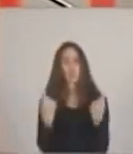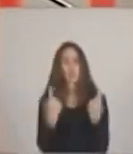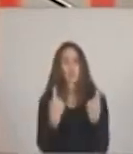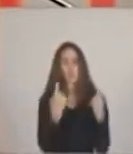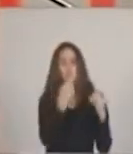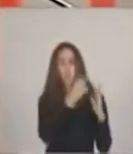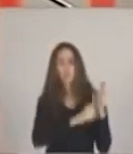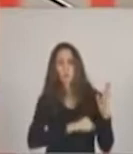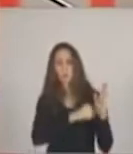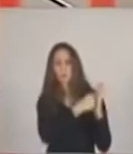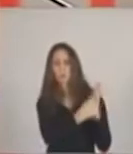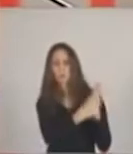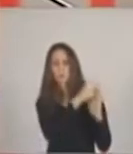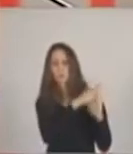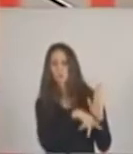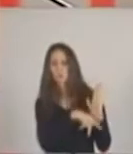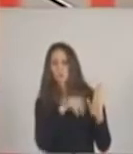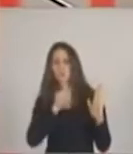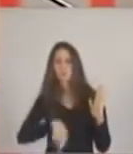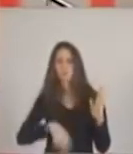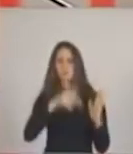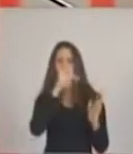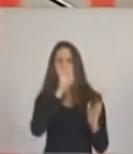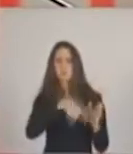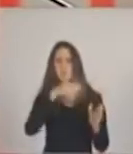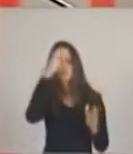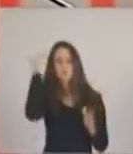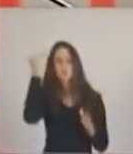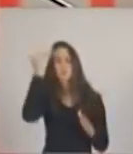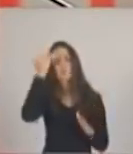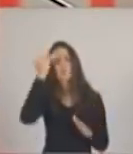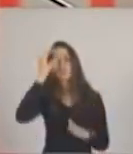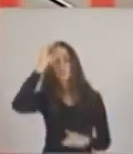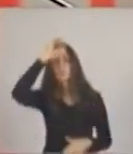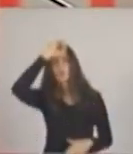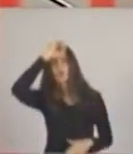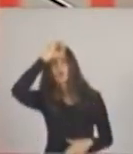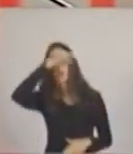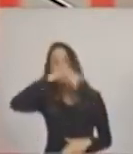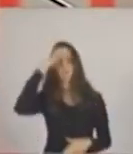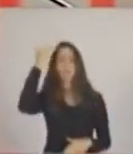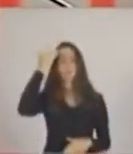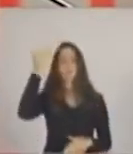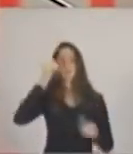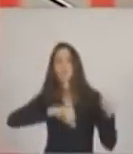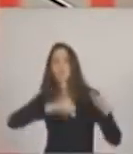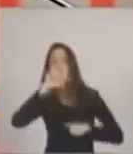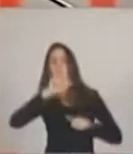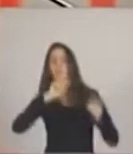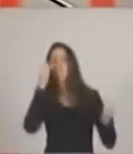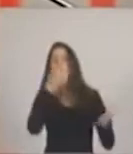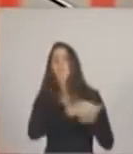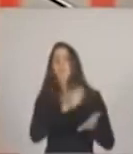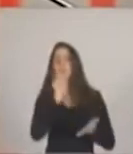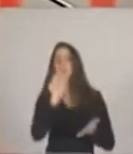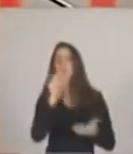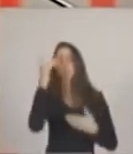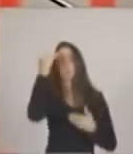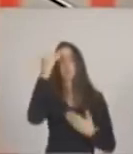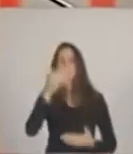oportunidade daquelas pessoas menos esclarecidas poder analisar realmente o que ele está pagando. Muito